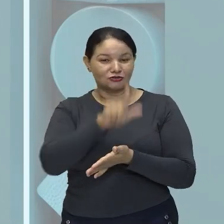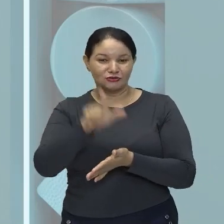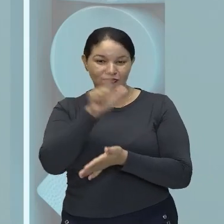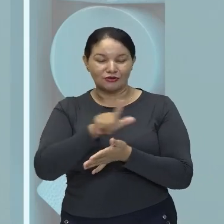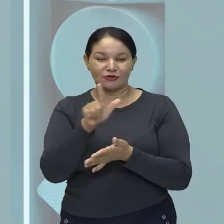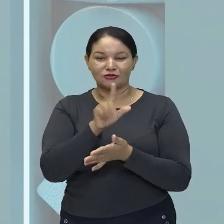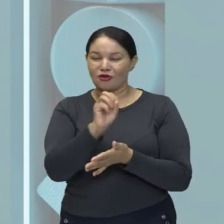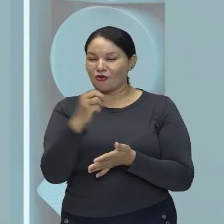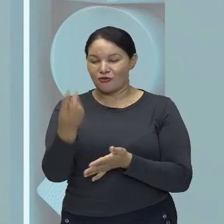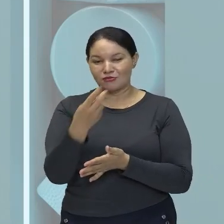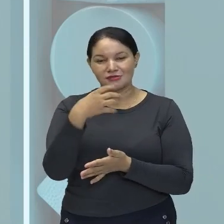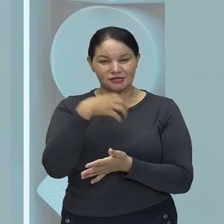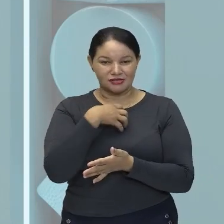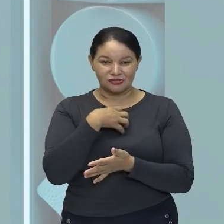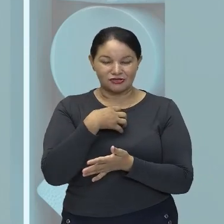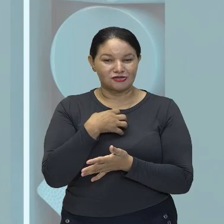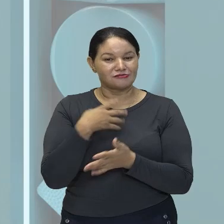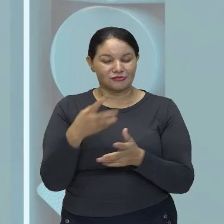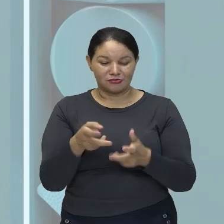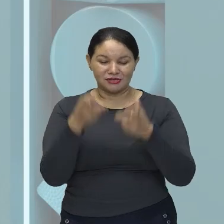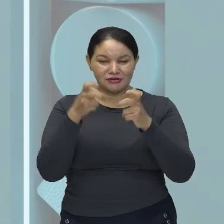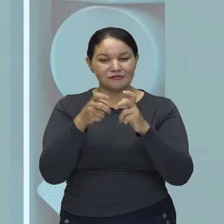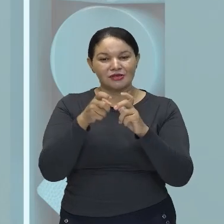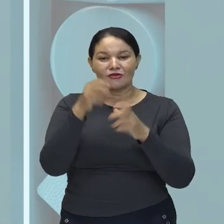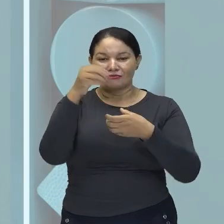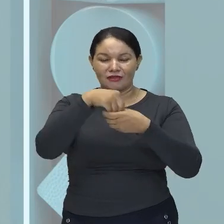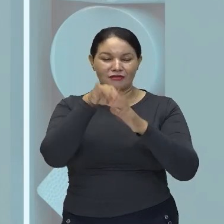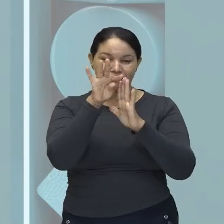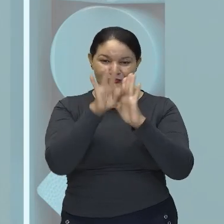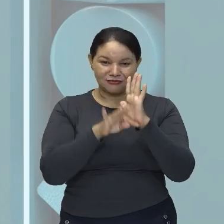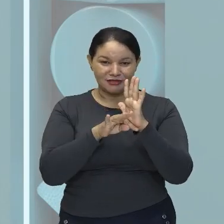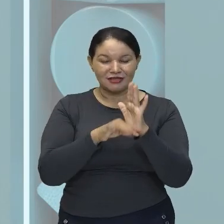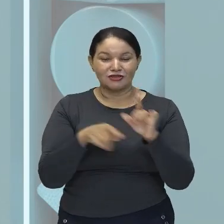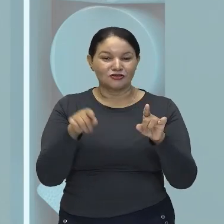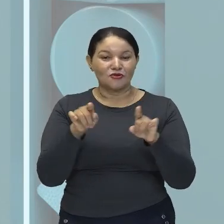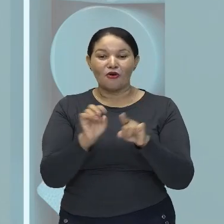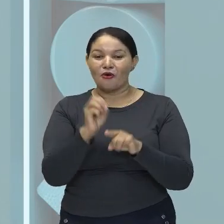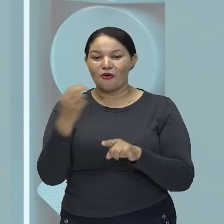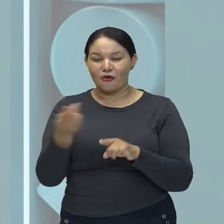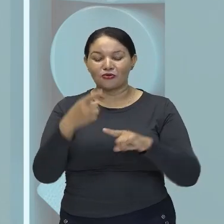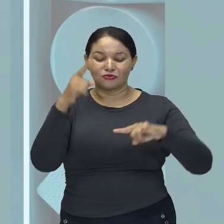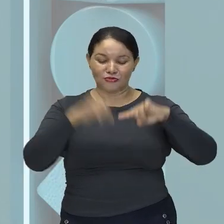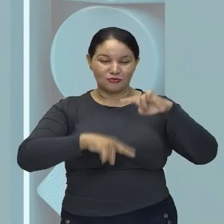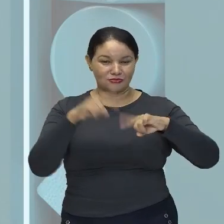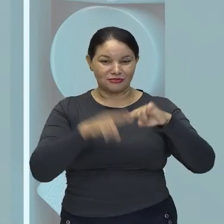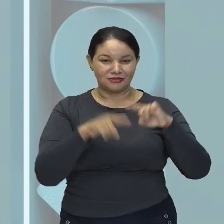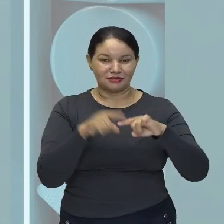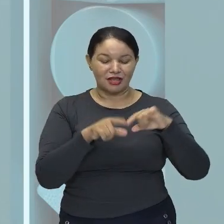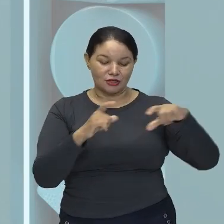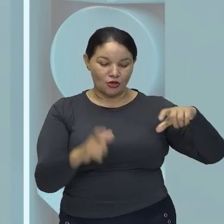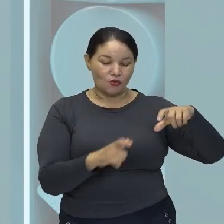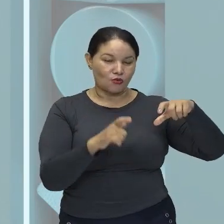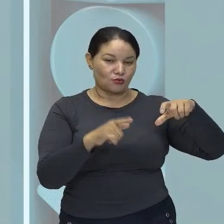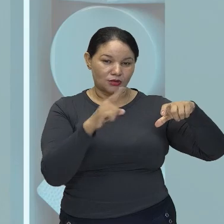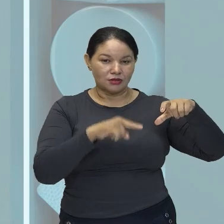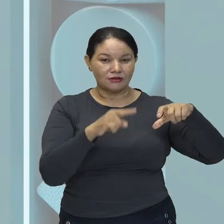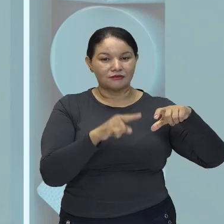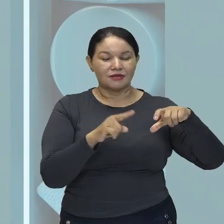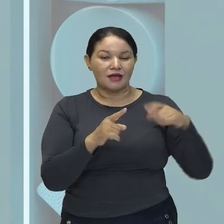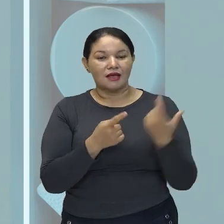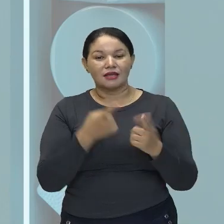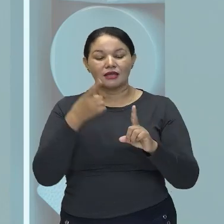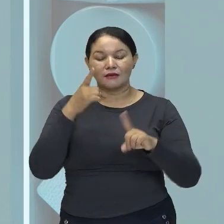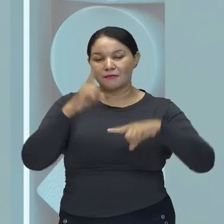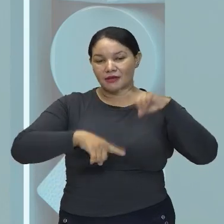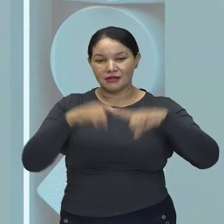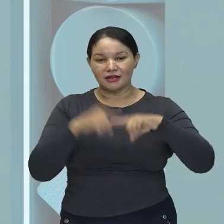presente ali, como nós podemos perceber no urinol. Então percebo que é um objeto que nós encontramos em banheiros que foi